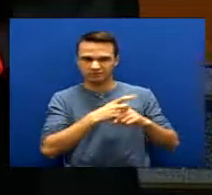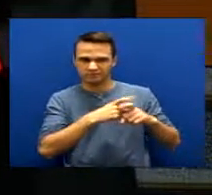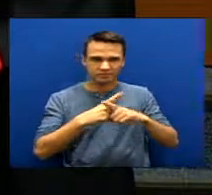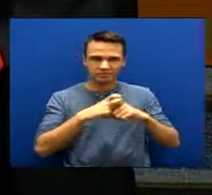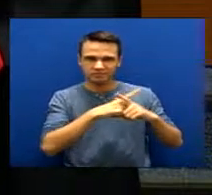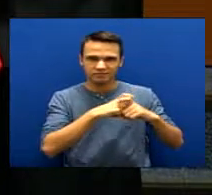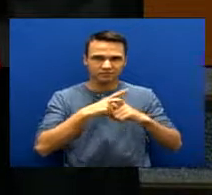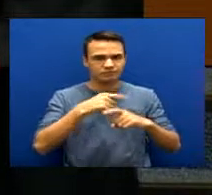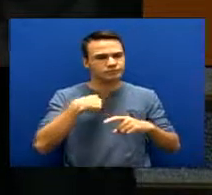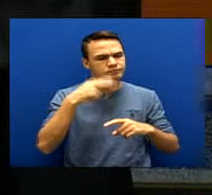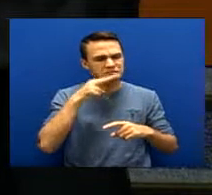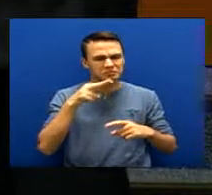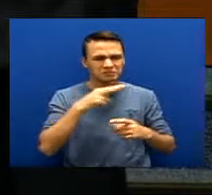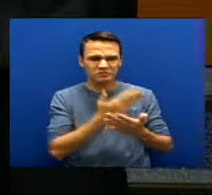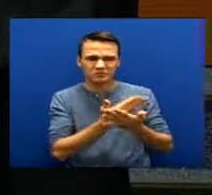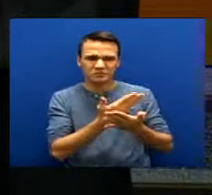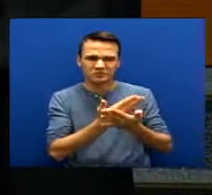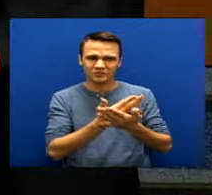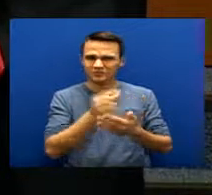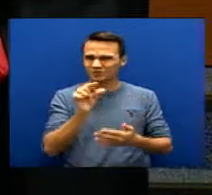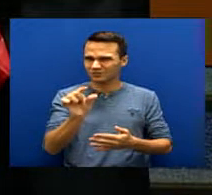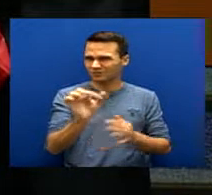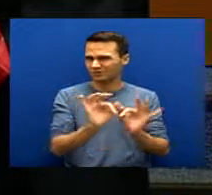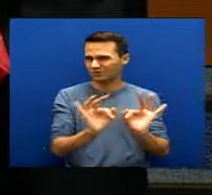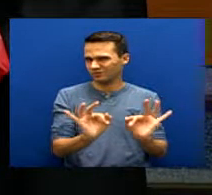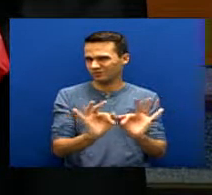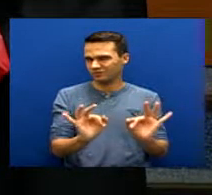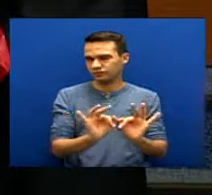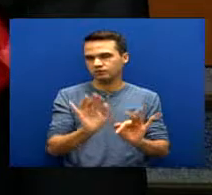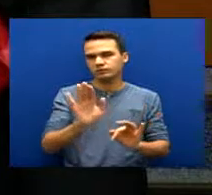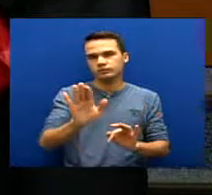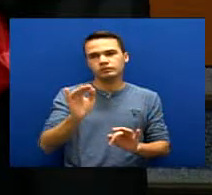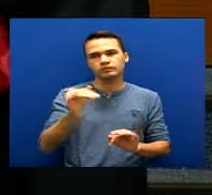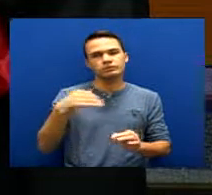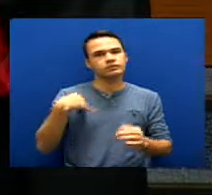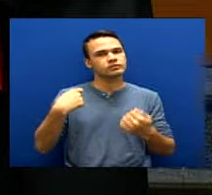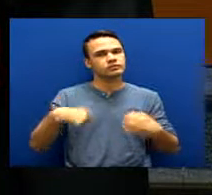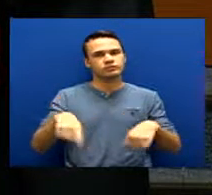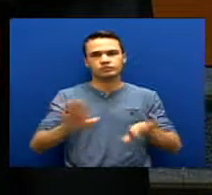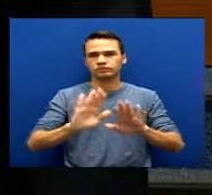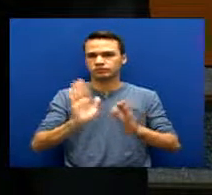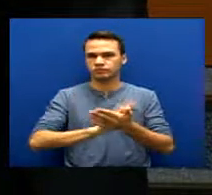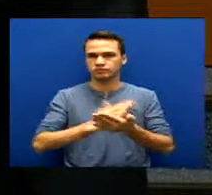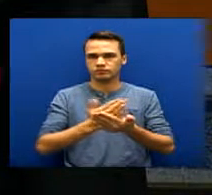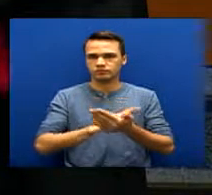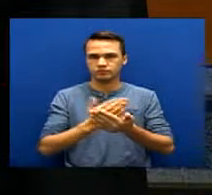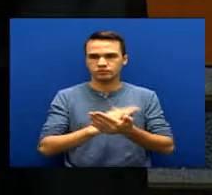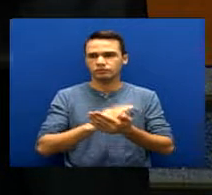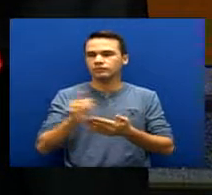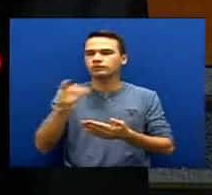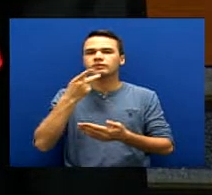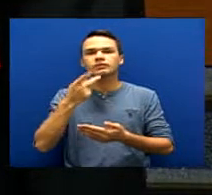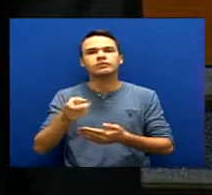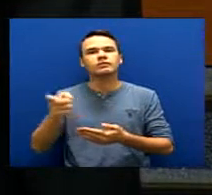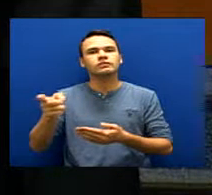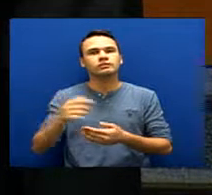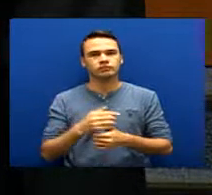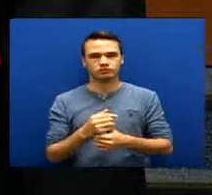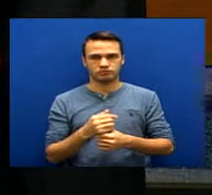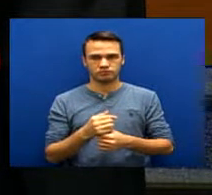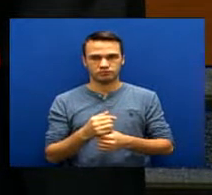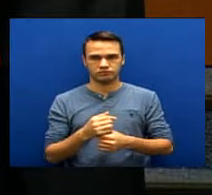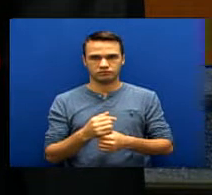internet ensinamentos da Torá a qualquer pessoa que queira compreender a leitura desse livro sob a ótica judaica. Ele próprio, estudioso do